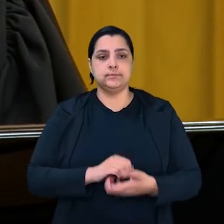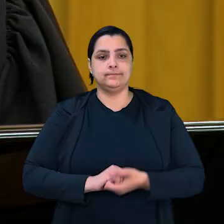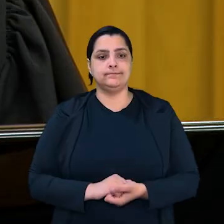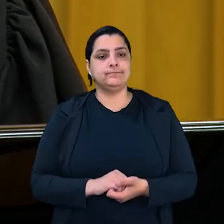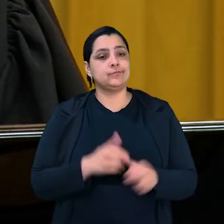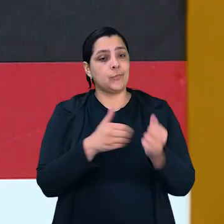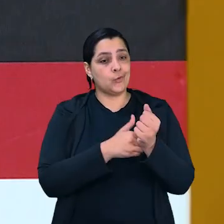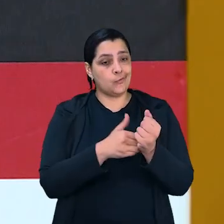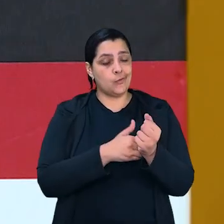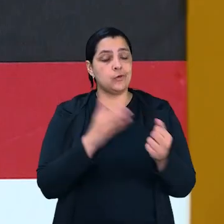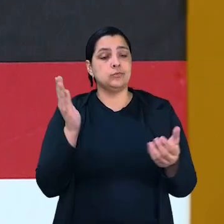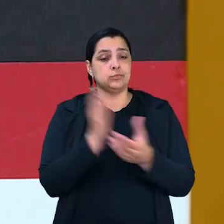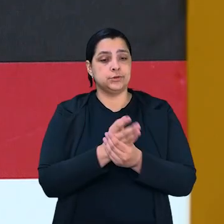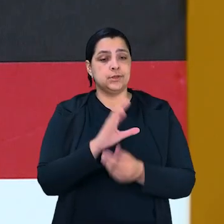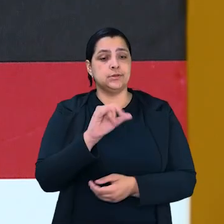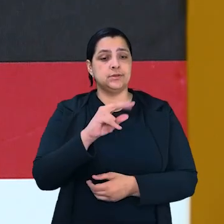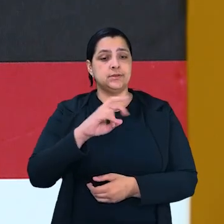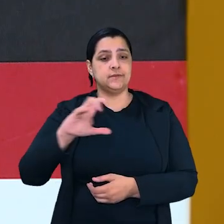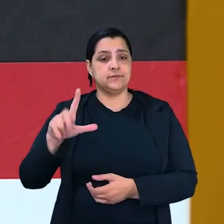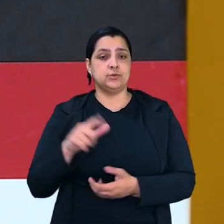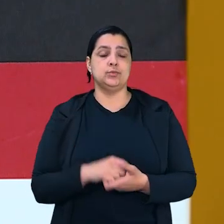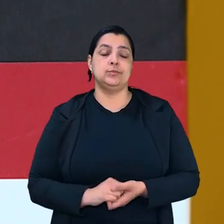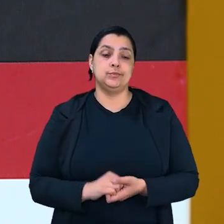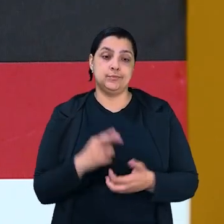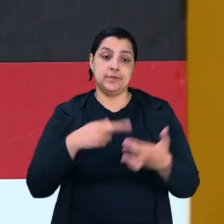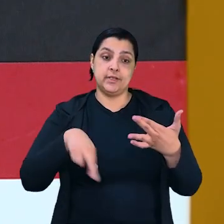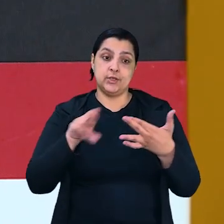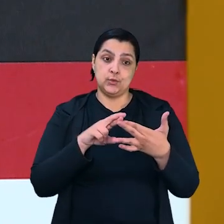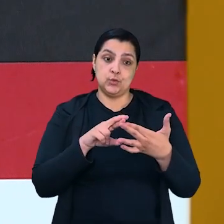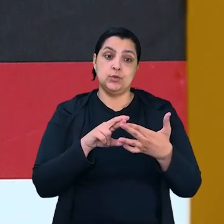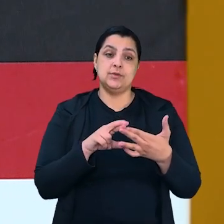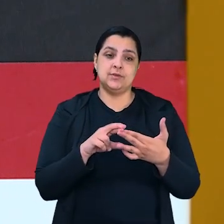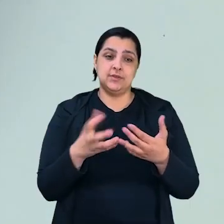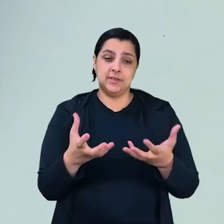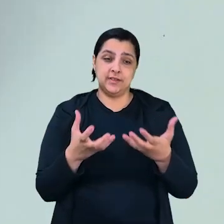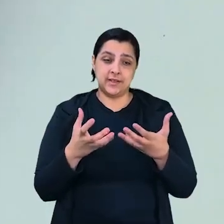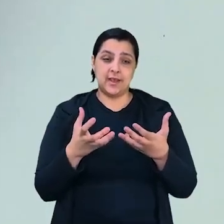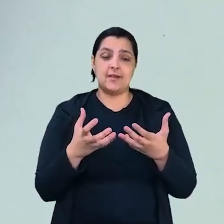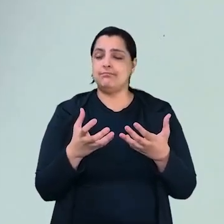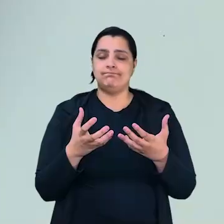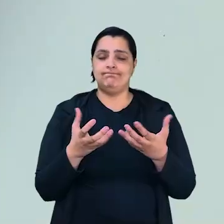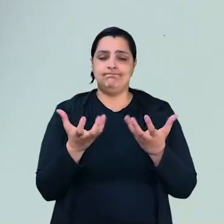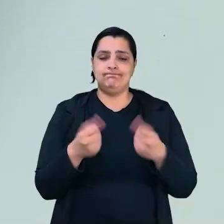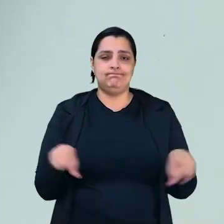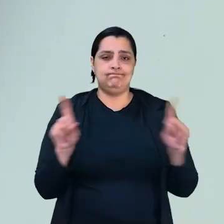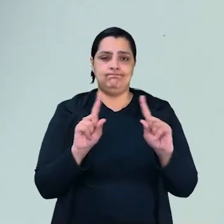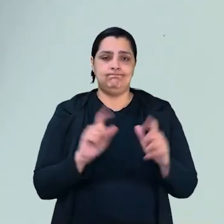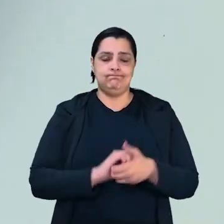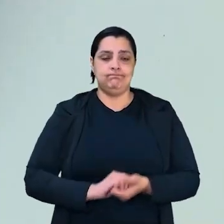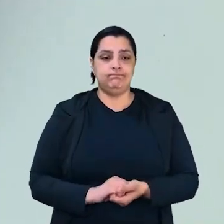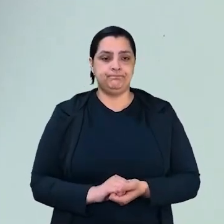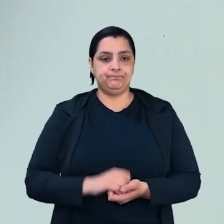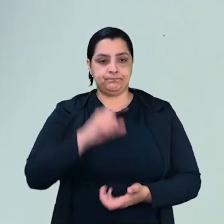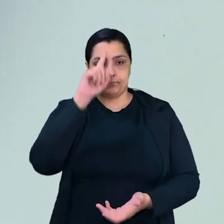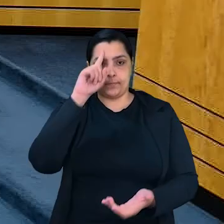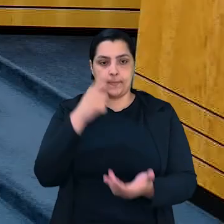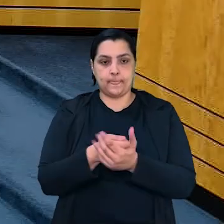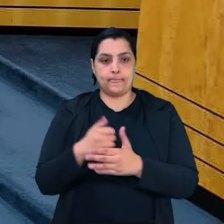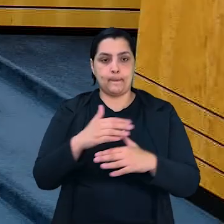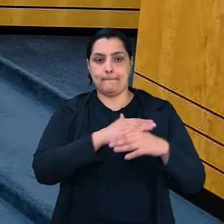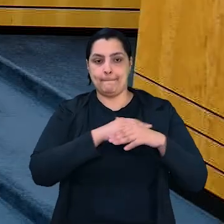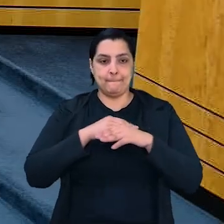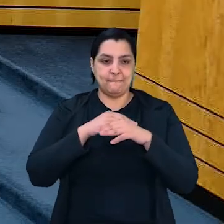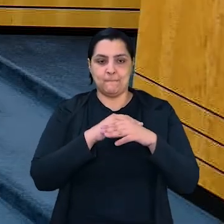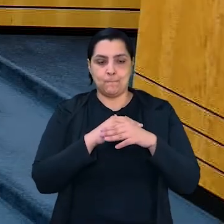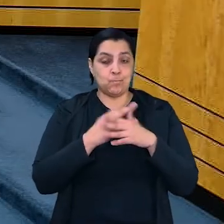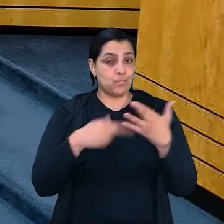valor da causa, prevista no Código de Processo Civil para recursos considerados manifestamente inadmissíveis. A